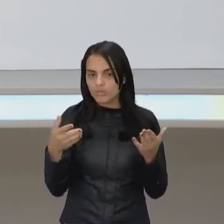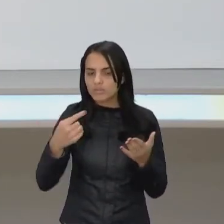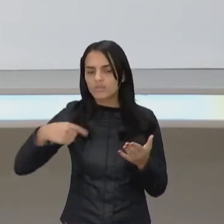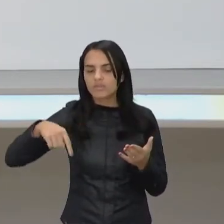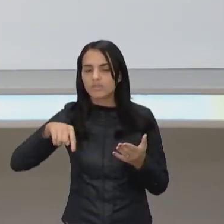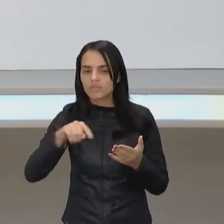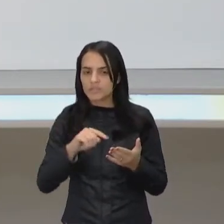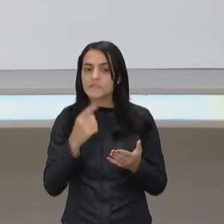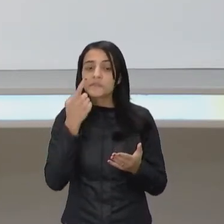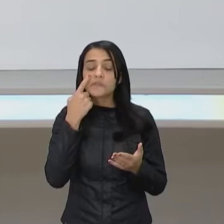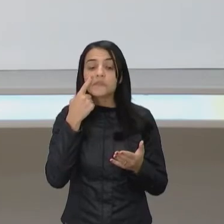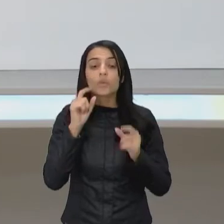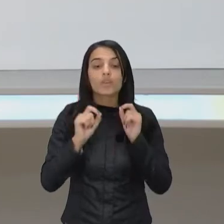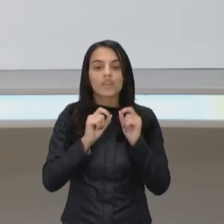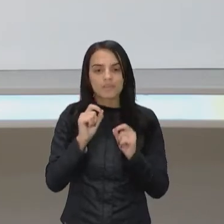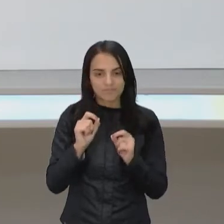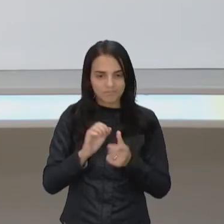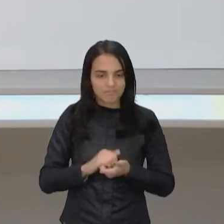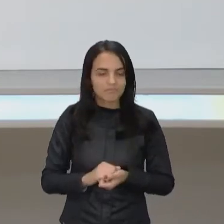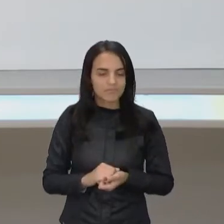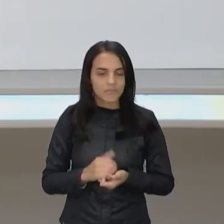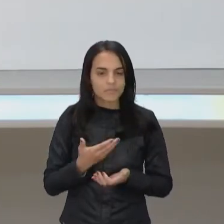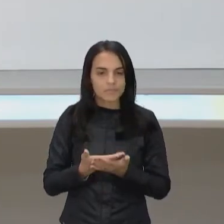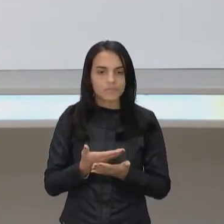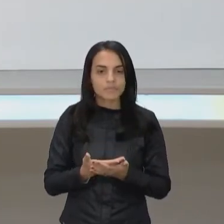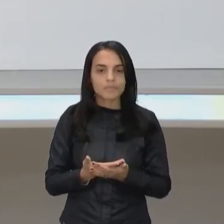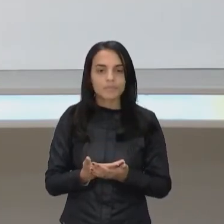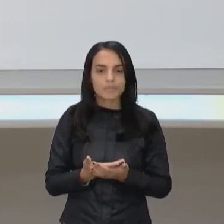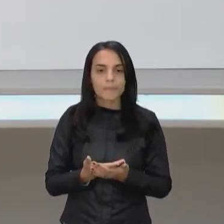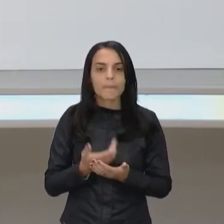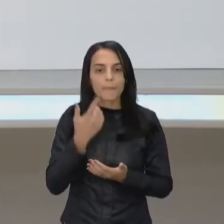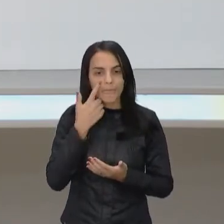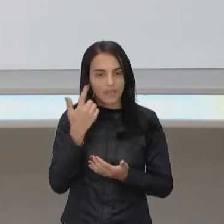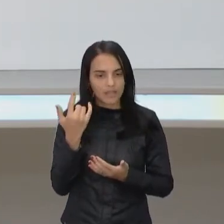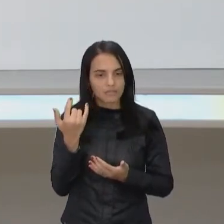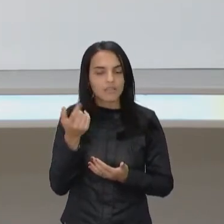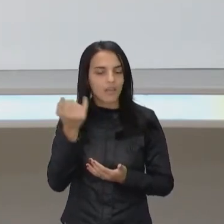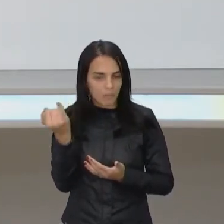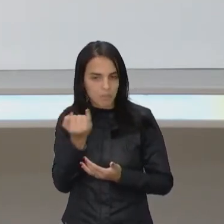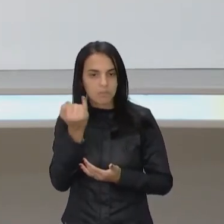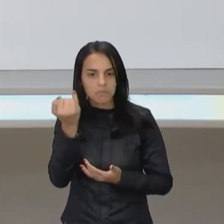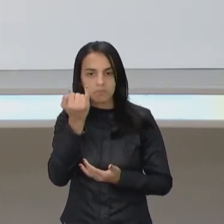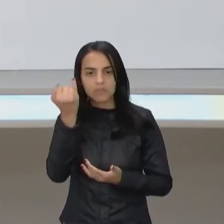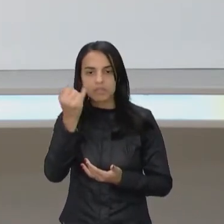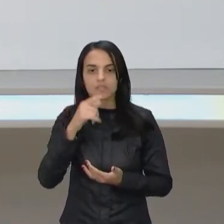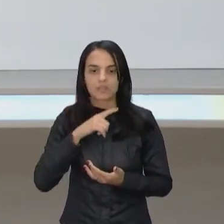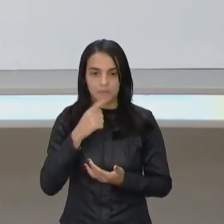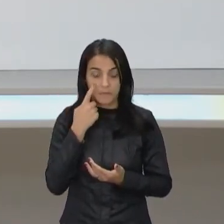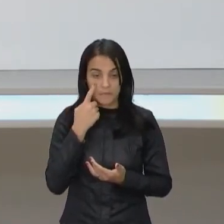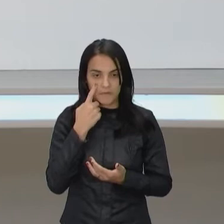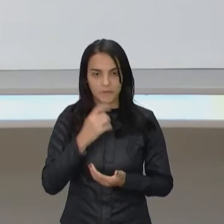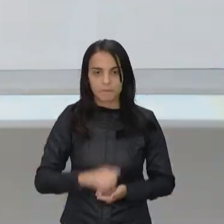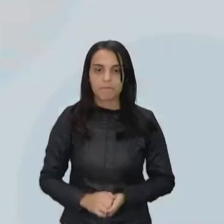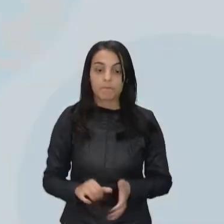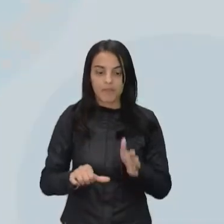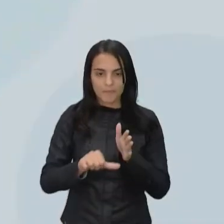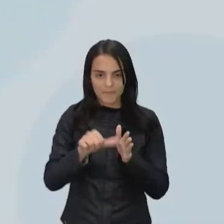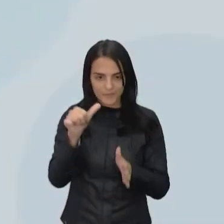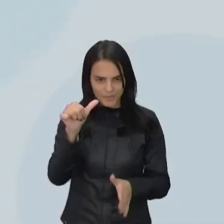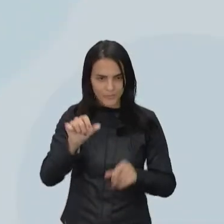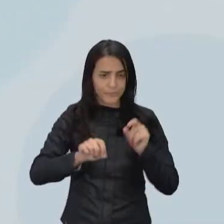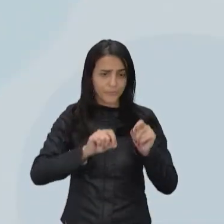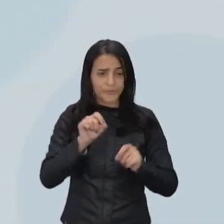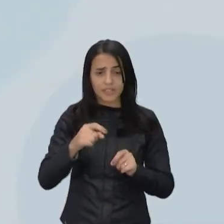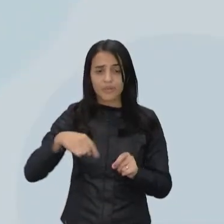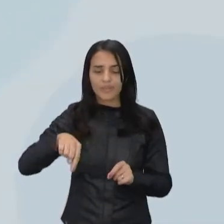uma problematização aí que é extremamente relevante, veja só. Primeiro, vamos apresentar o que a